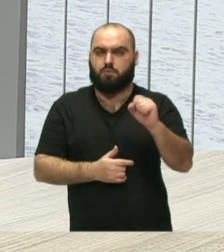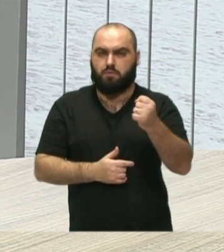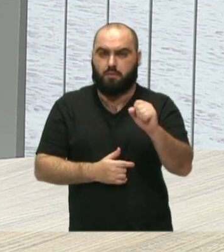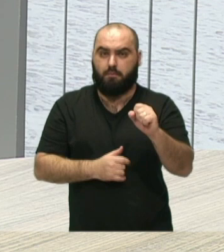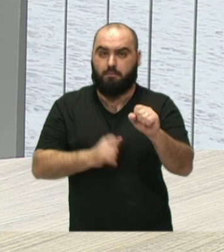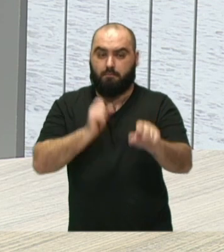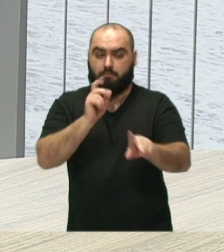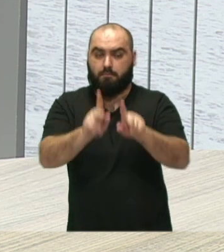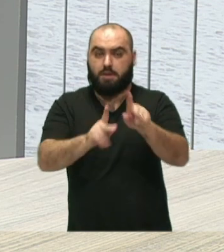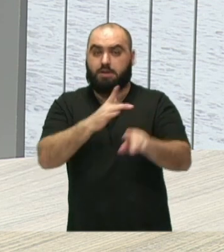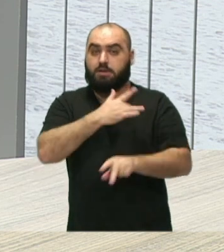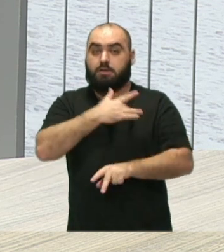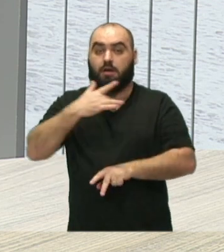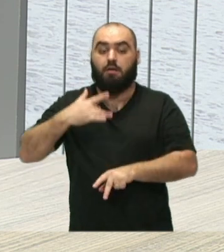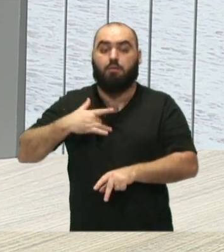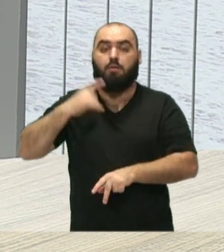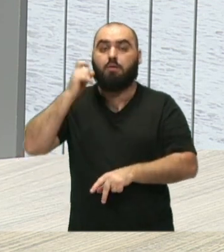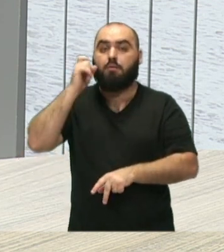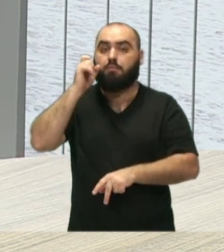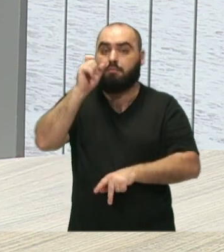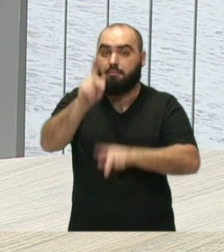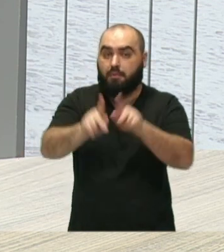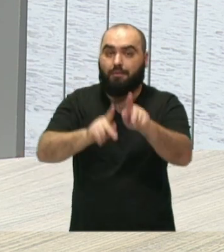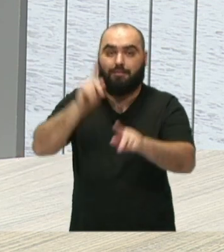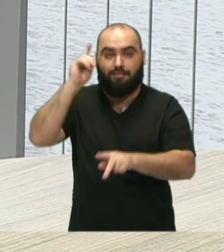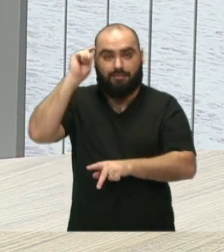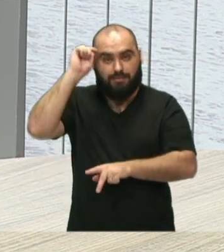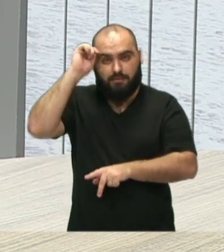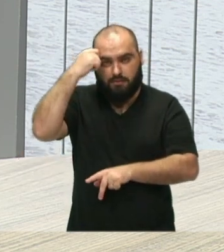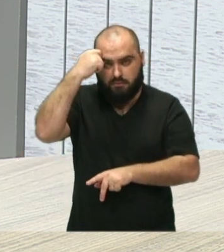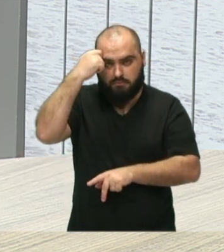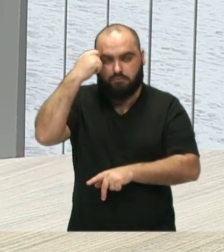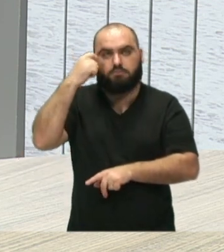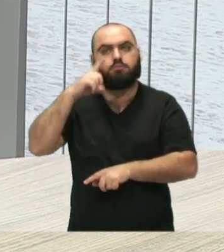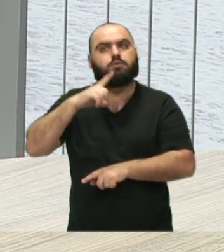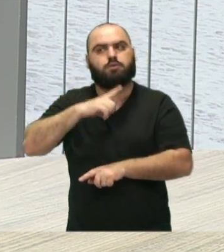saúde da população negra. A gente vem trazendo para dentro,